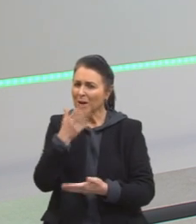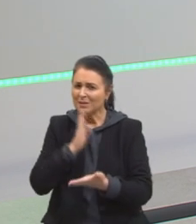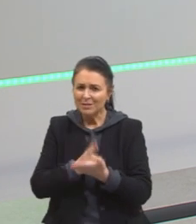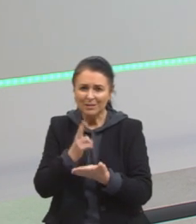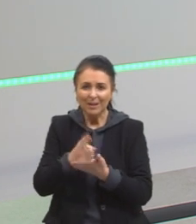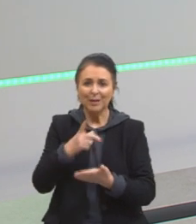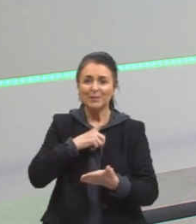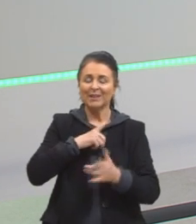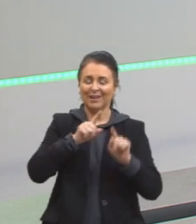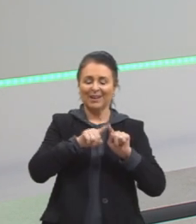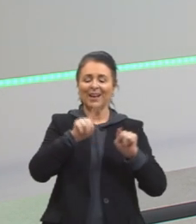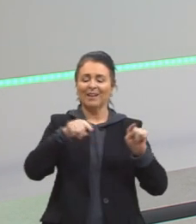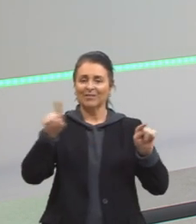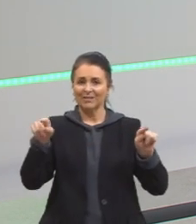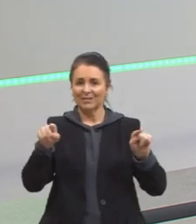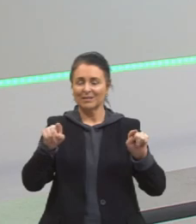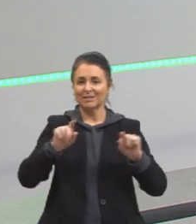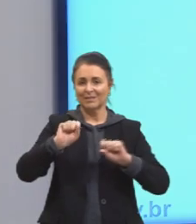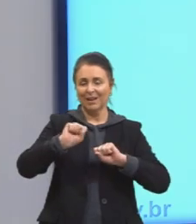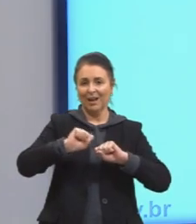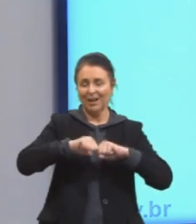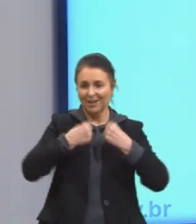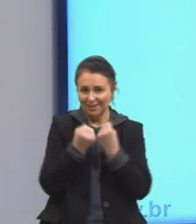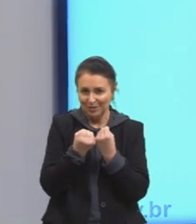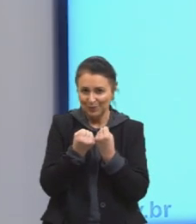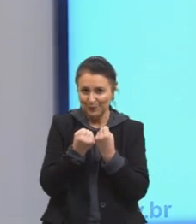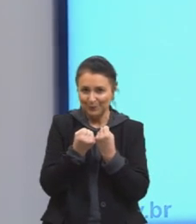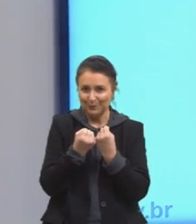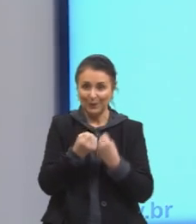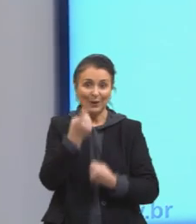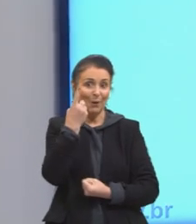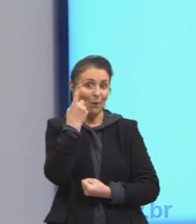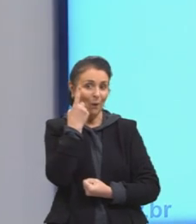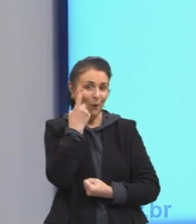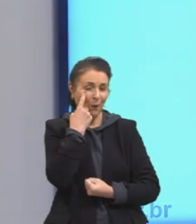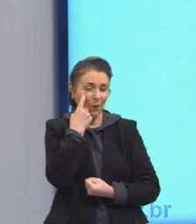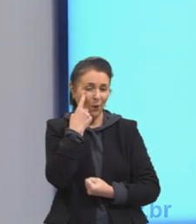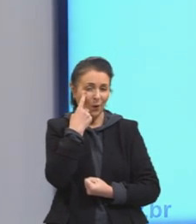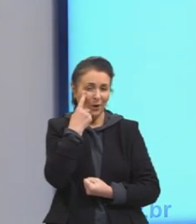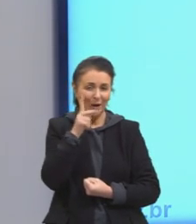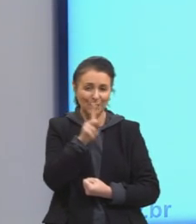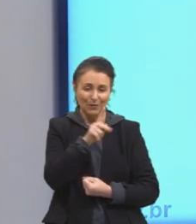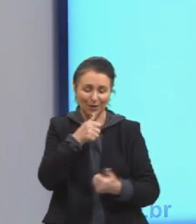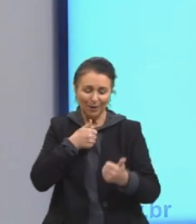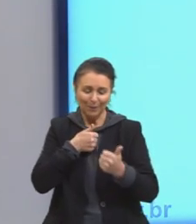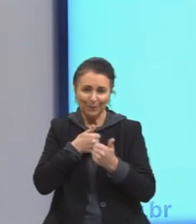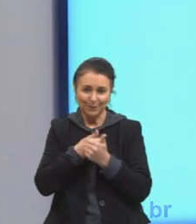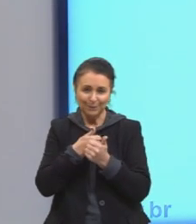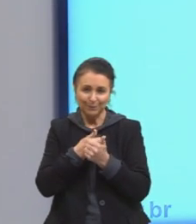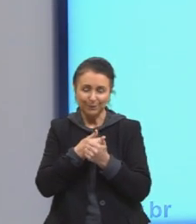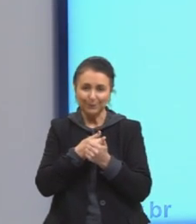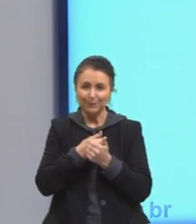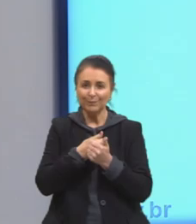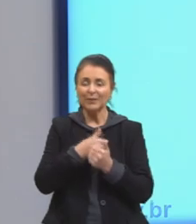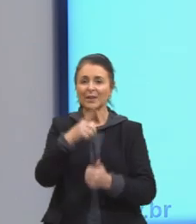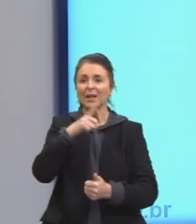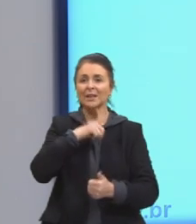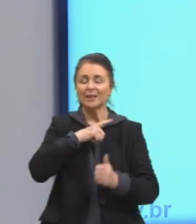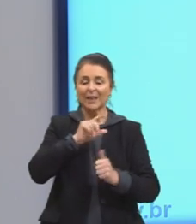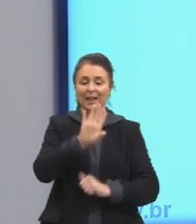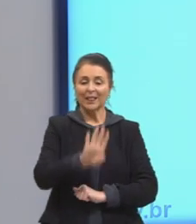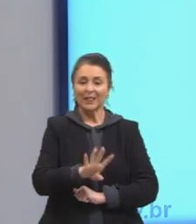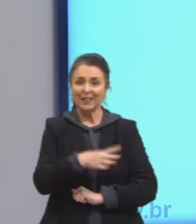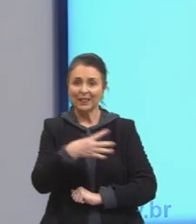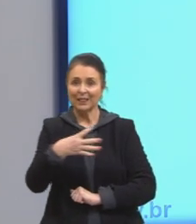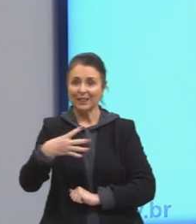energia é então que a gente vai ver um pouquinho mais de perto é justamente essa aplicação né a gente tem aqui nessa